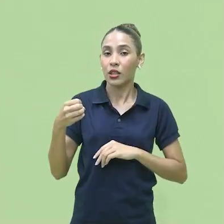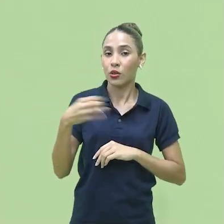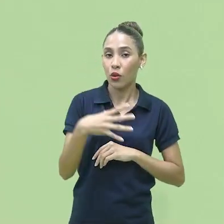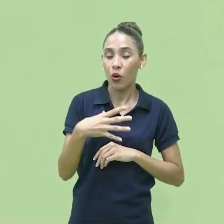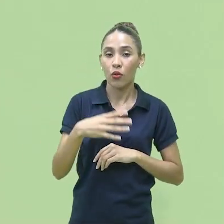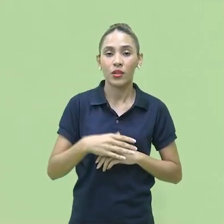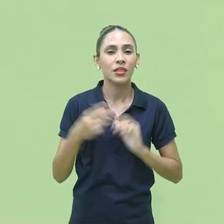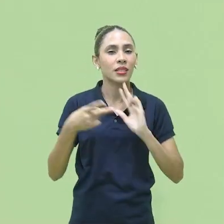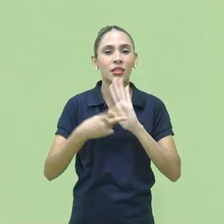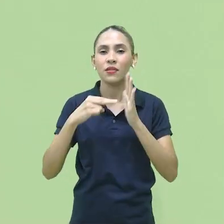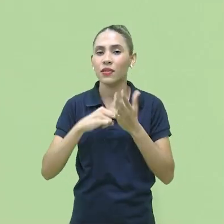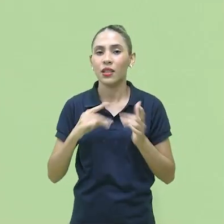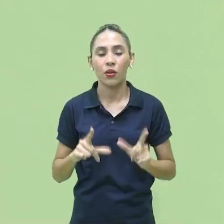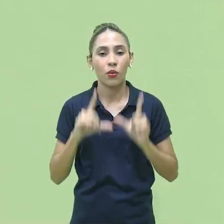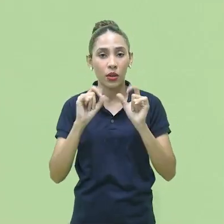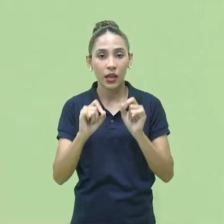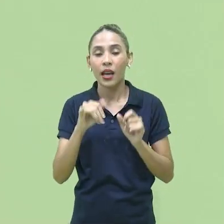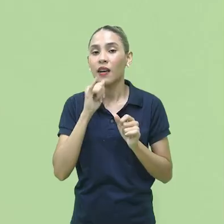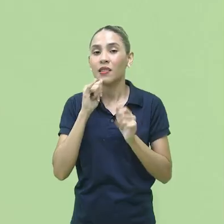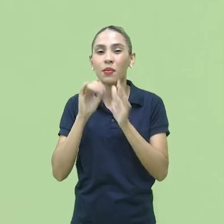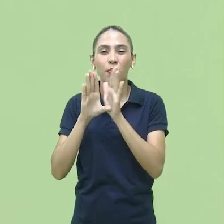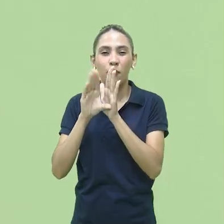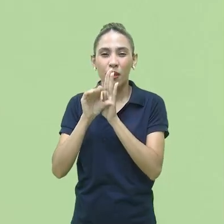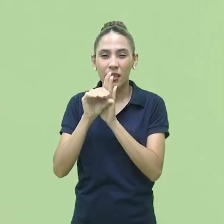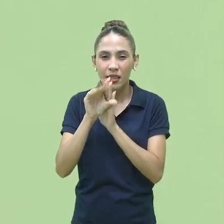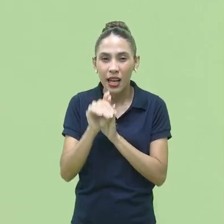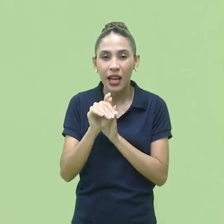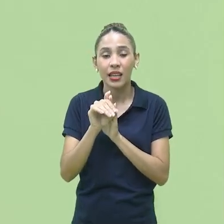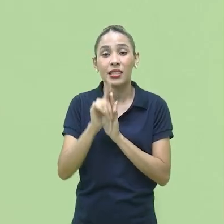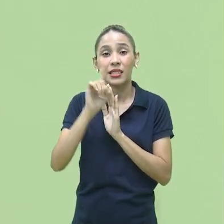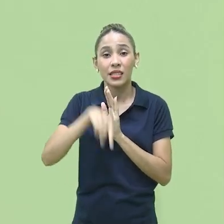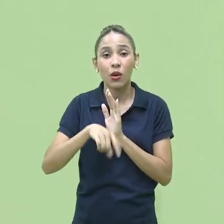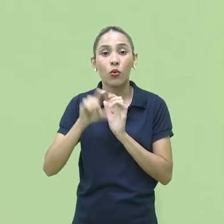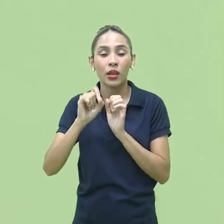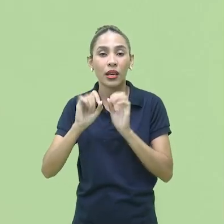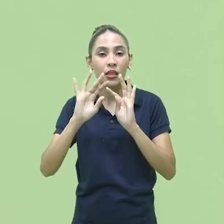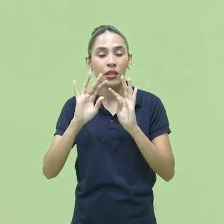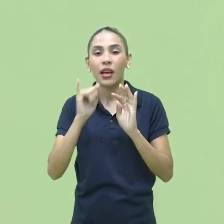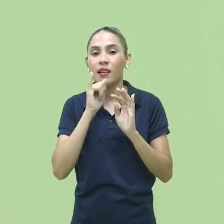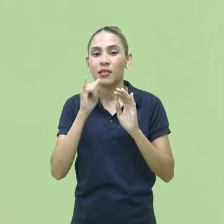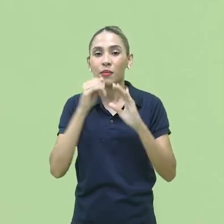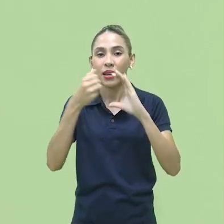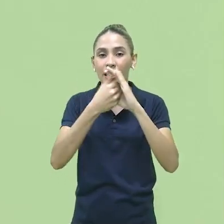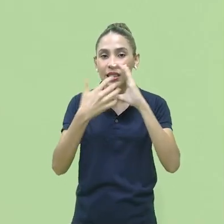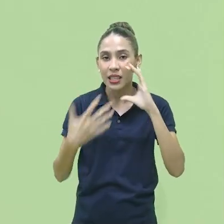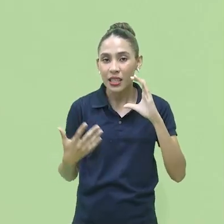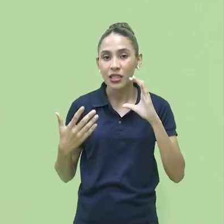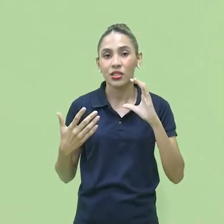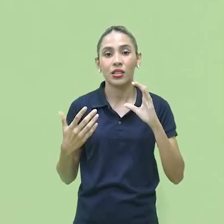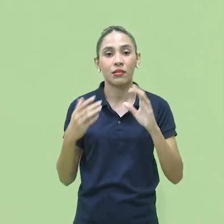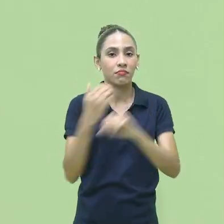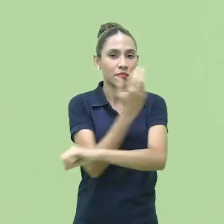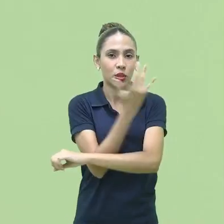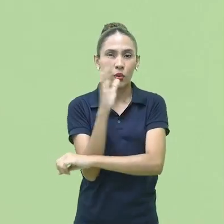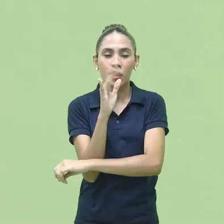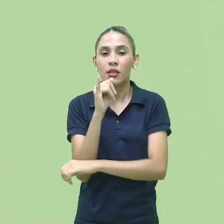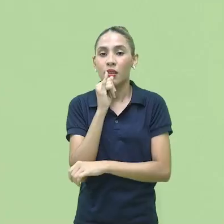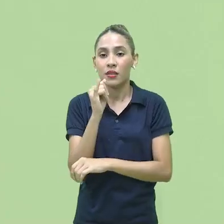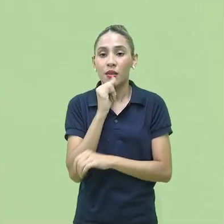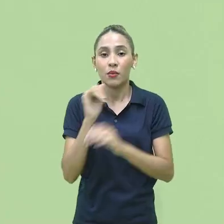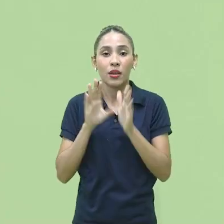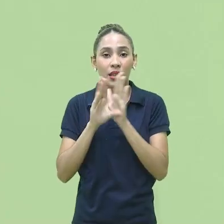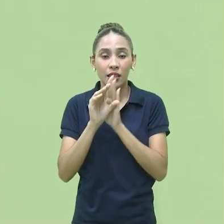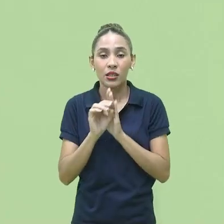Traduz a professora. Parasitas geralmente são indivíduos, né, dentro da natureza que a gente retrata como exemplo,